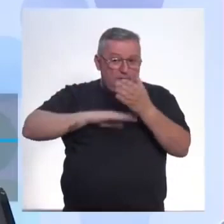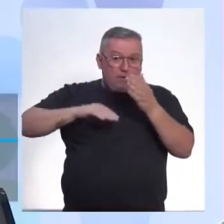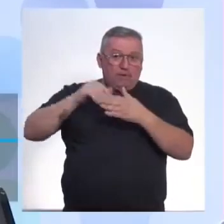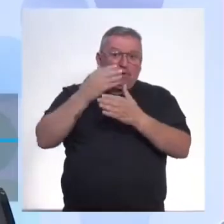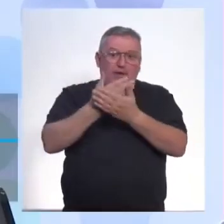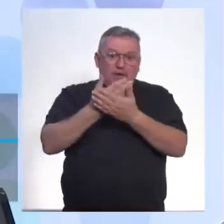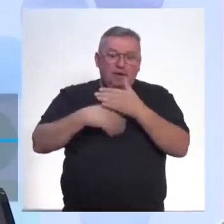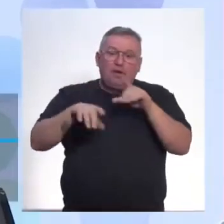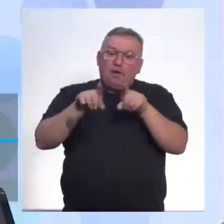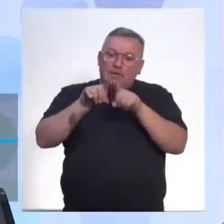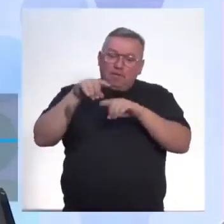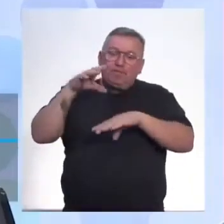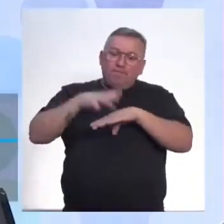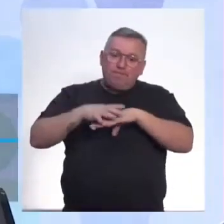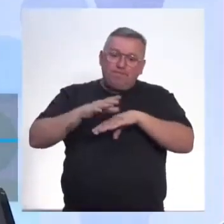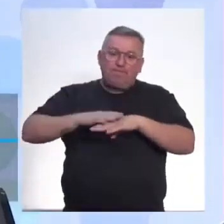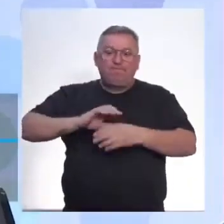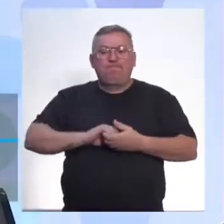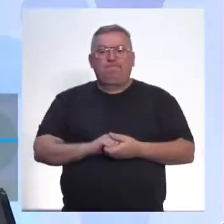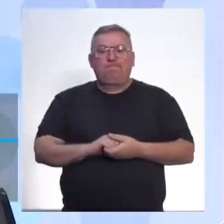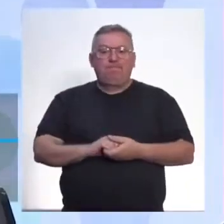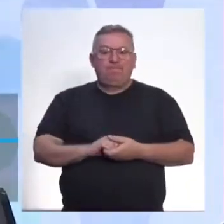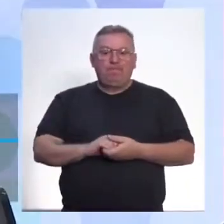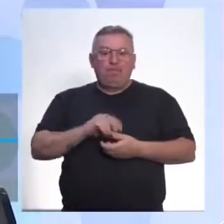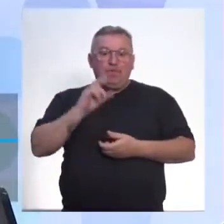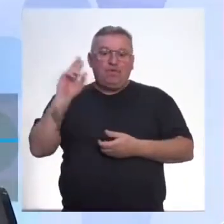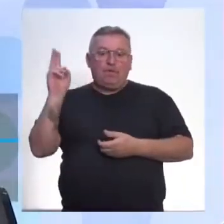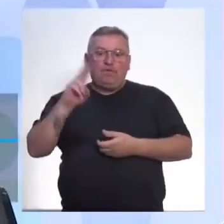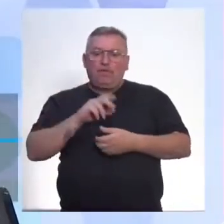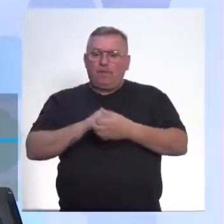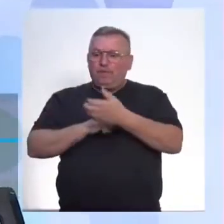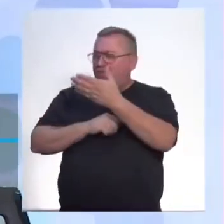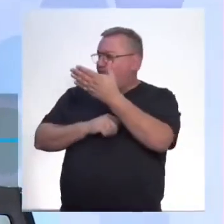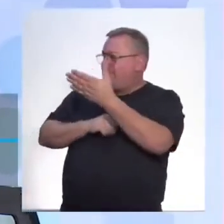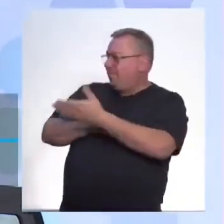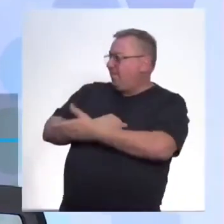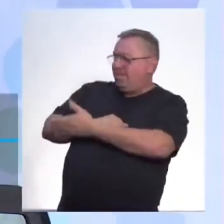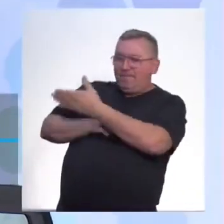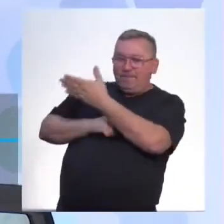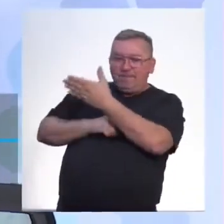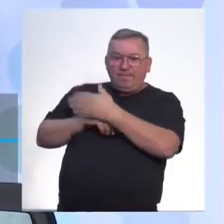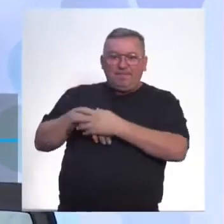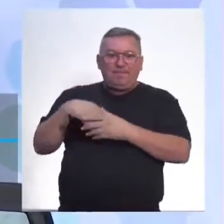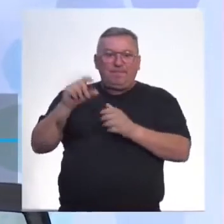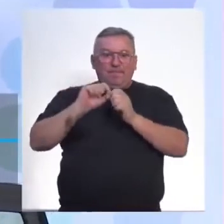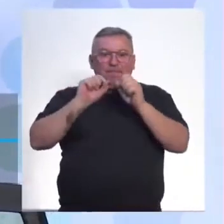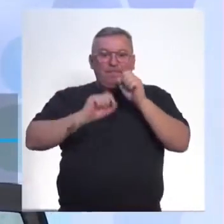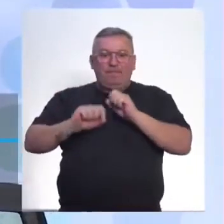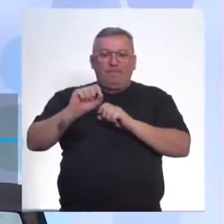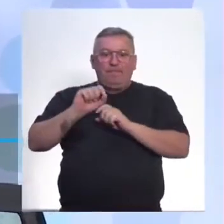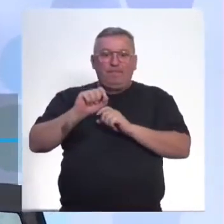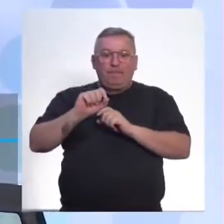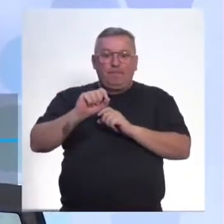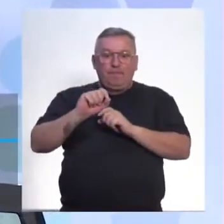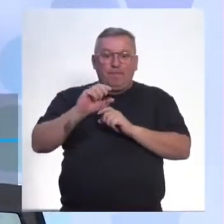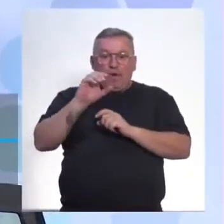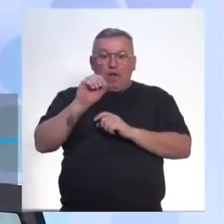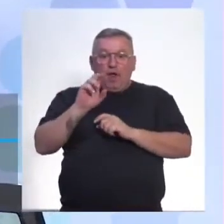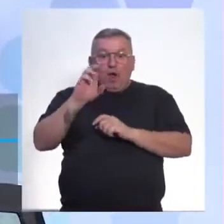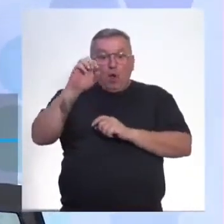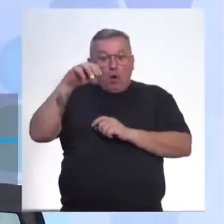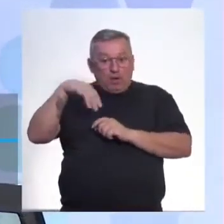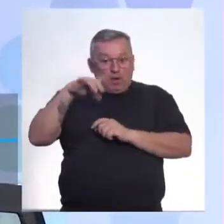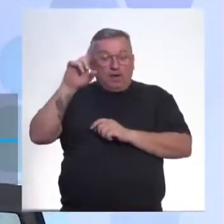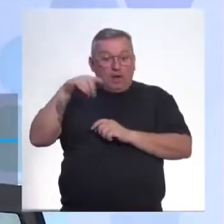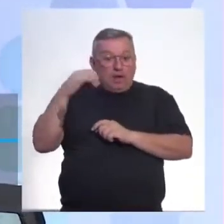para a aula de matemática. Vai de encontro a isso aqui, né? Quando a gente vai fazer a projeção, né, lembra que a ordem é